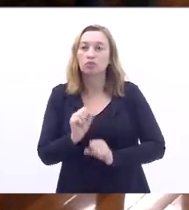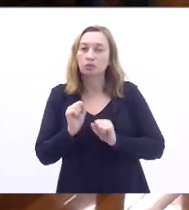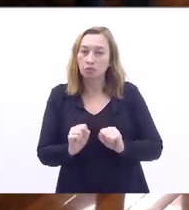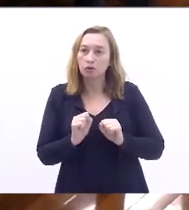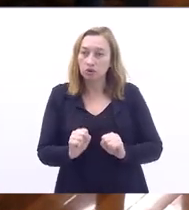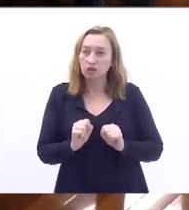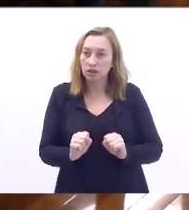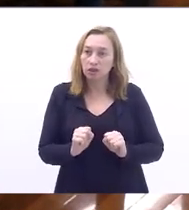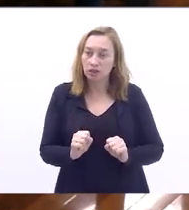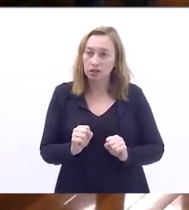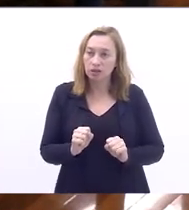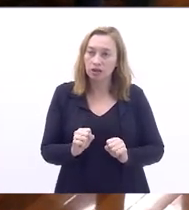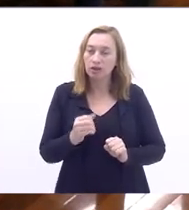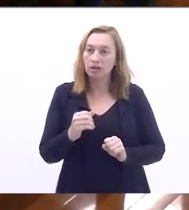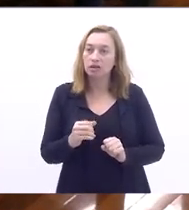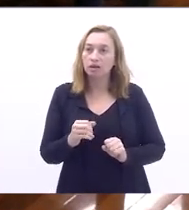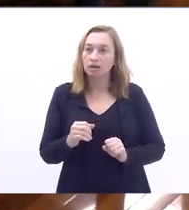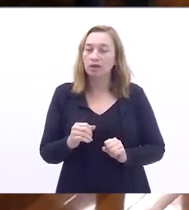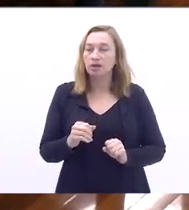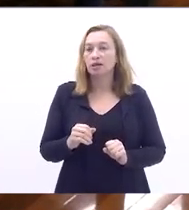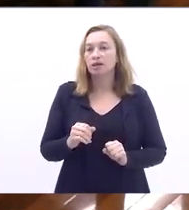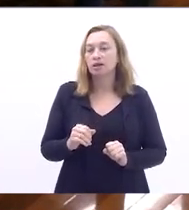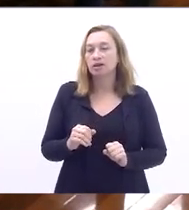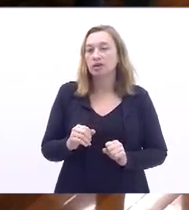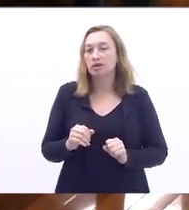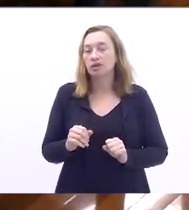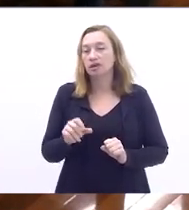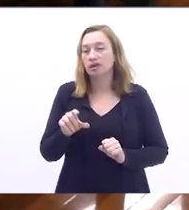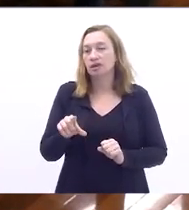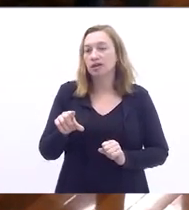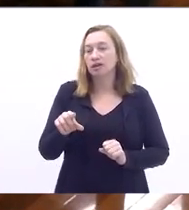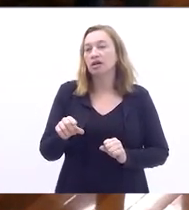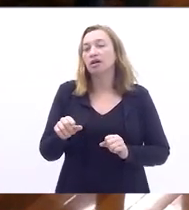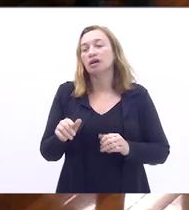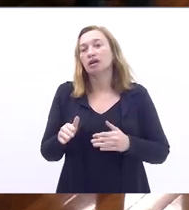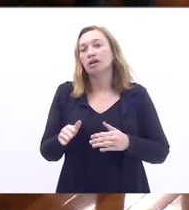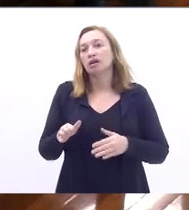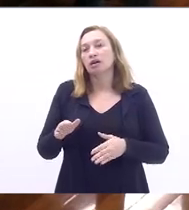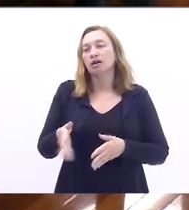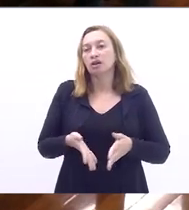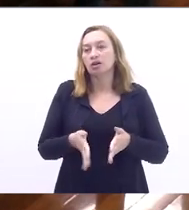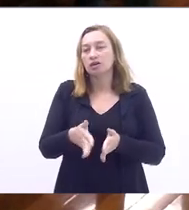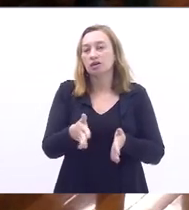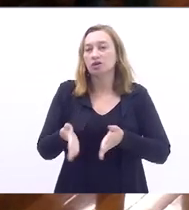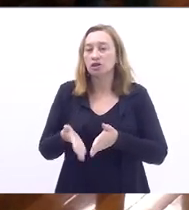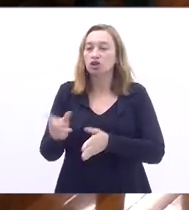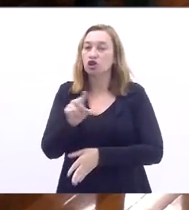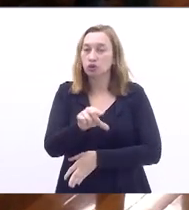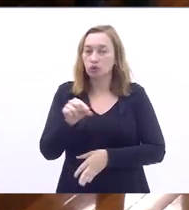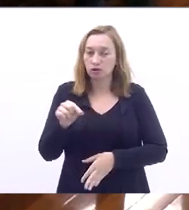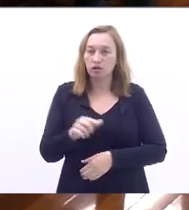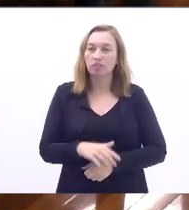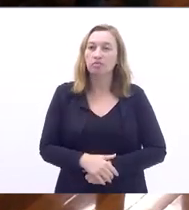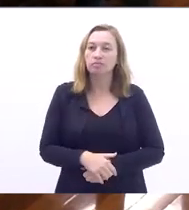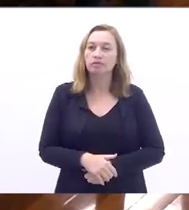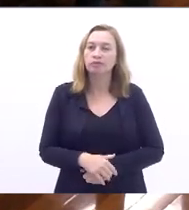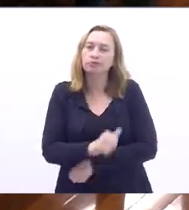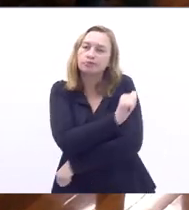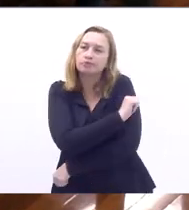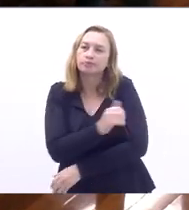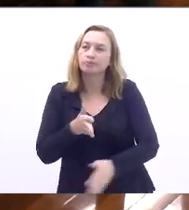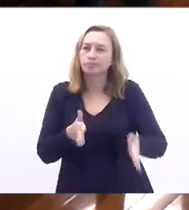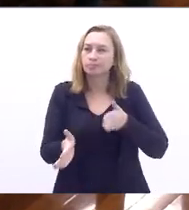declinado a participação nas atividades acadêmicas em qualquer Office e inclusive o pai